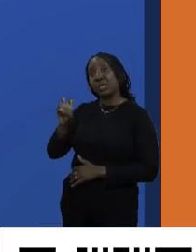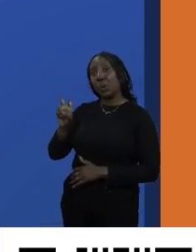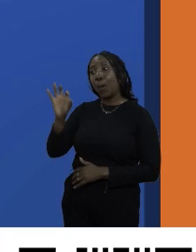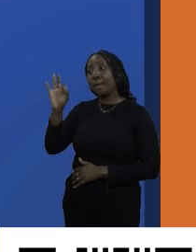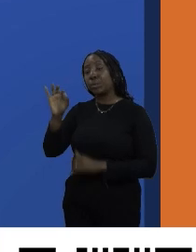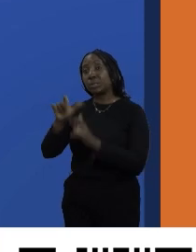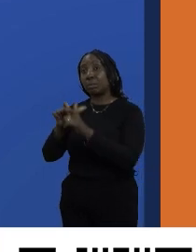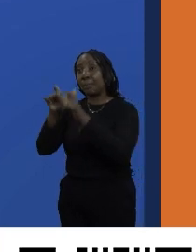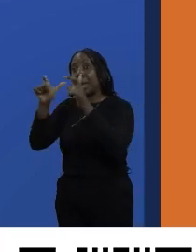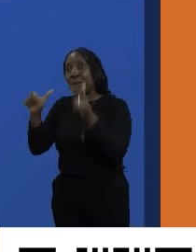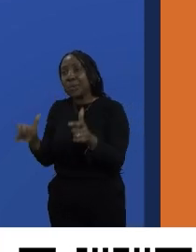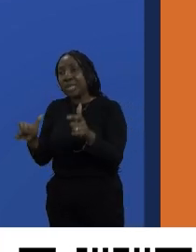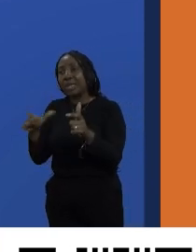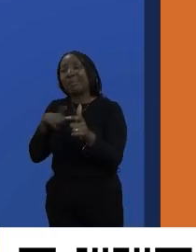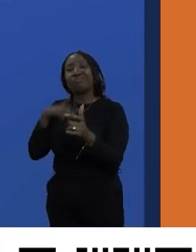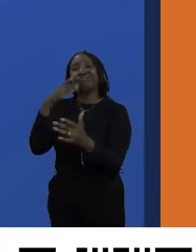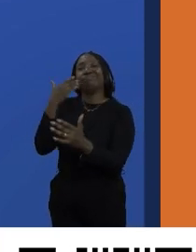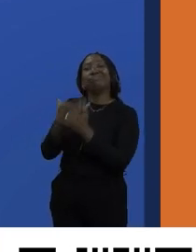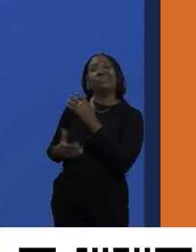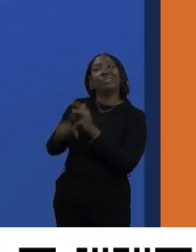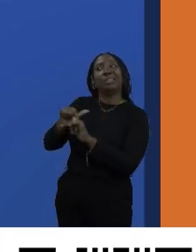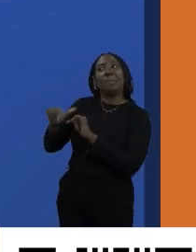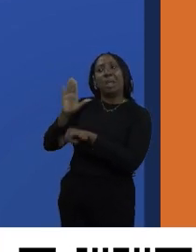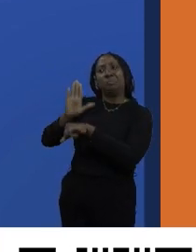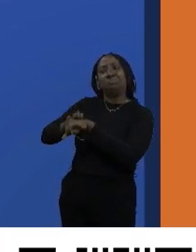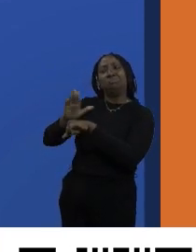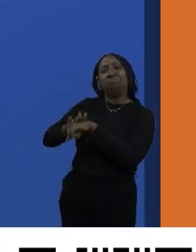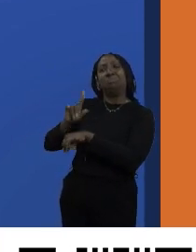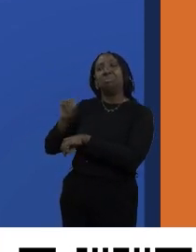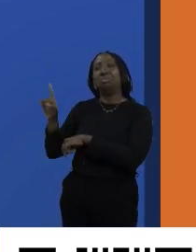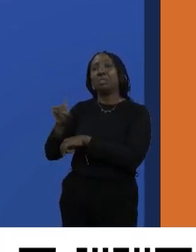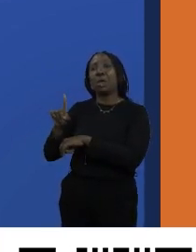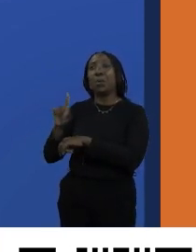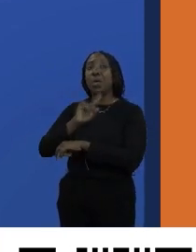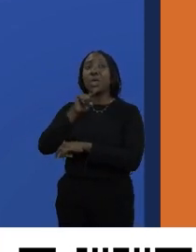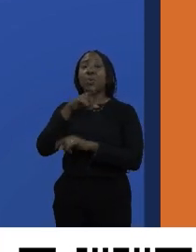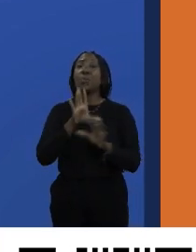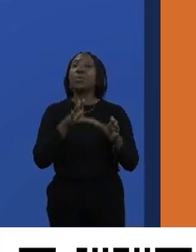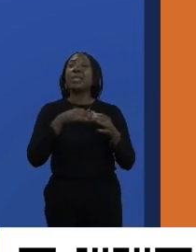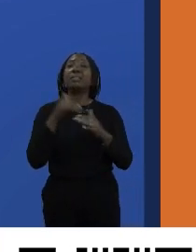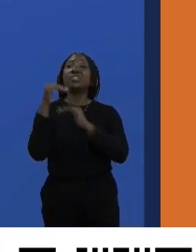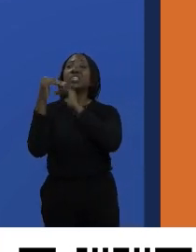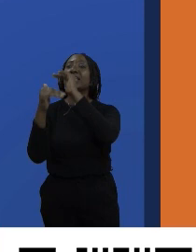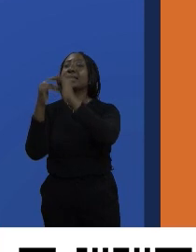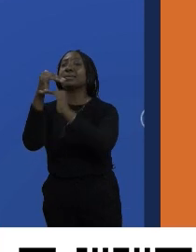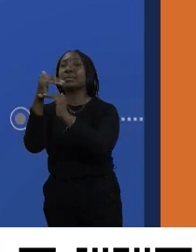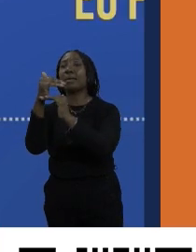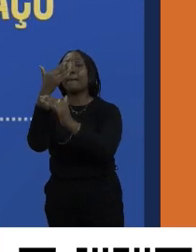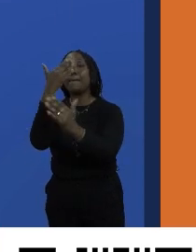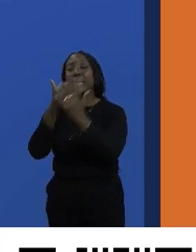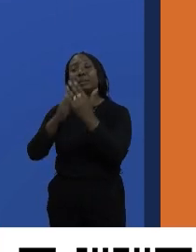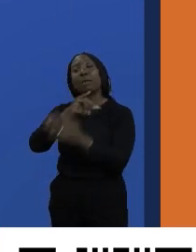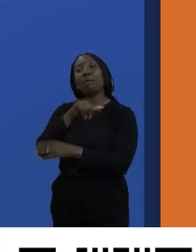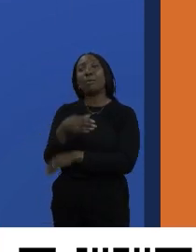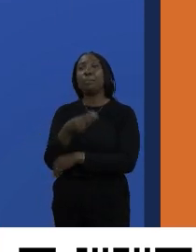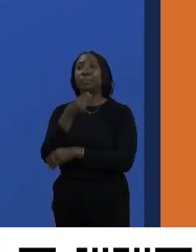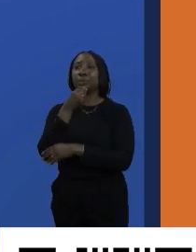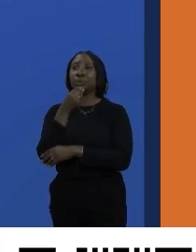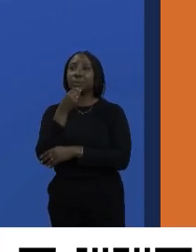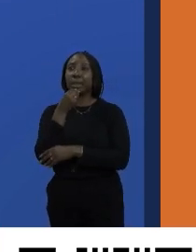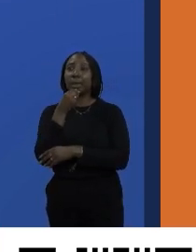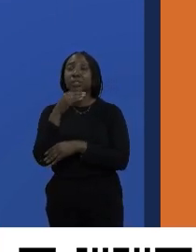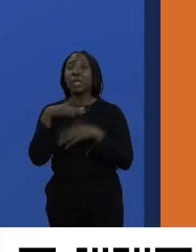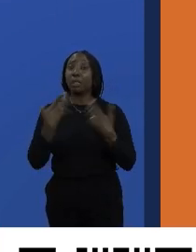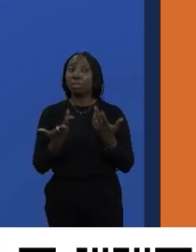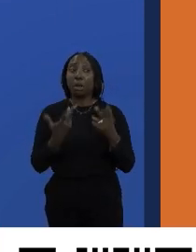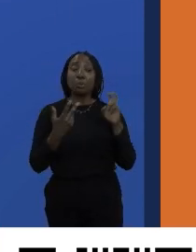e perdem a oportunidade de aprender coisas novas e de fazer coisas novas, de crescer, por exemplo, na carreira. Então, me dá esse negócio